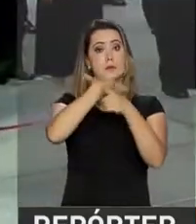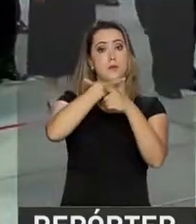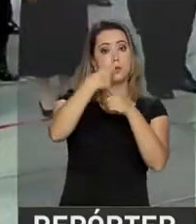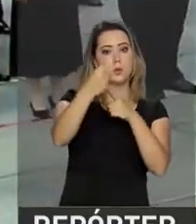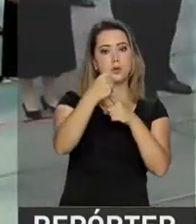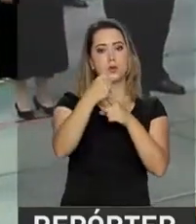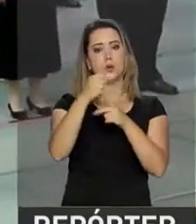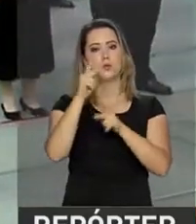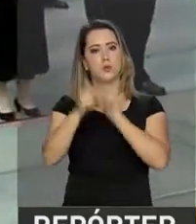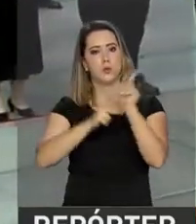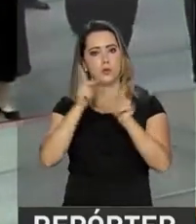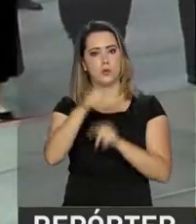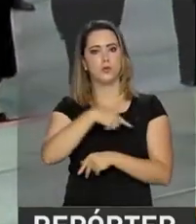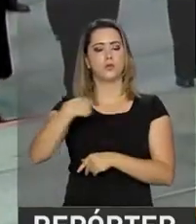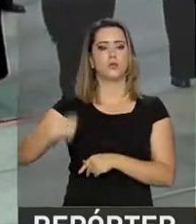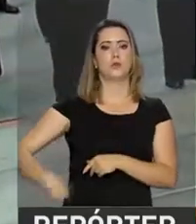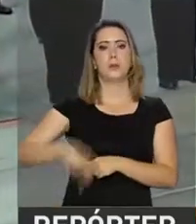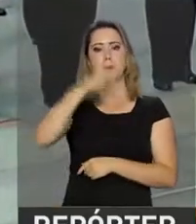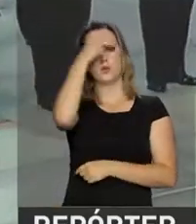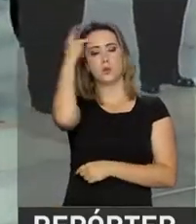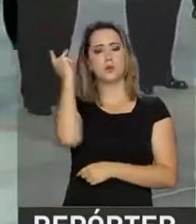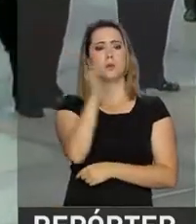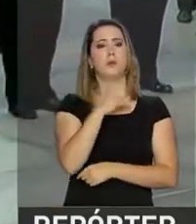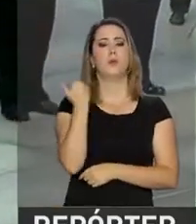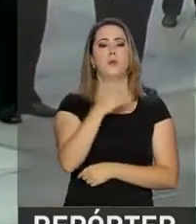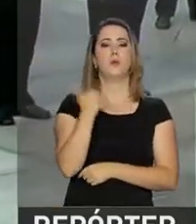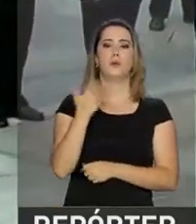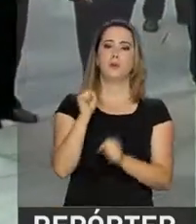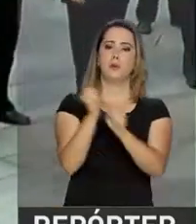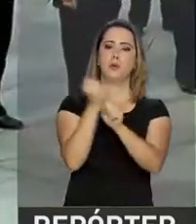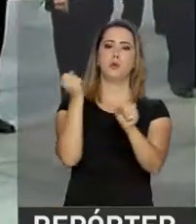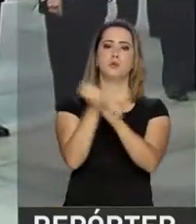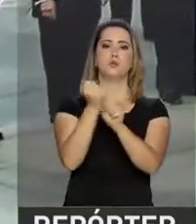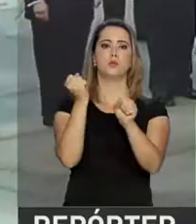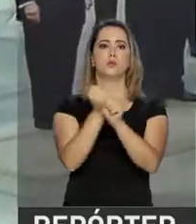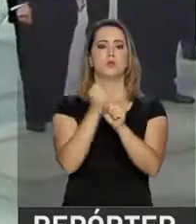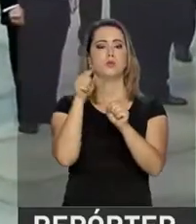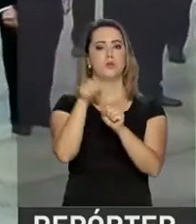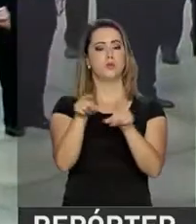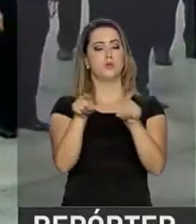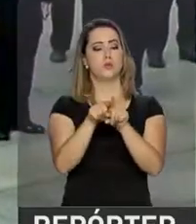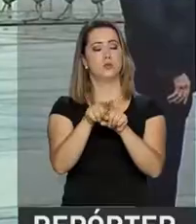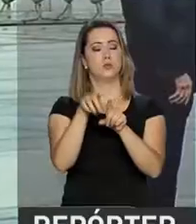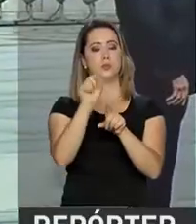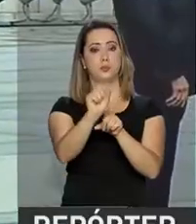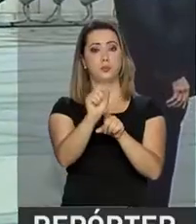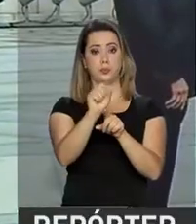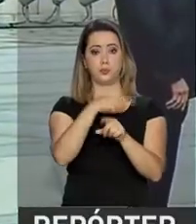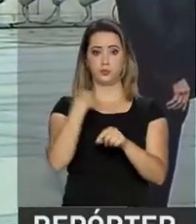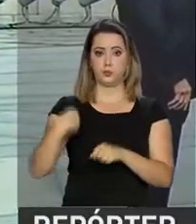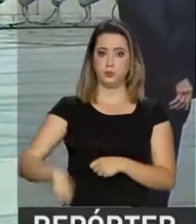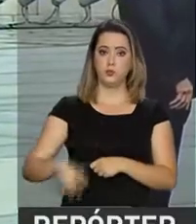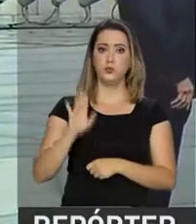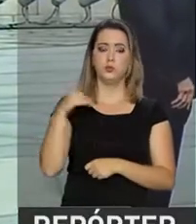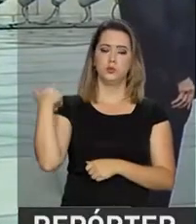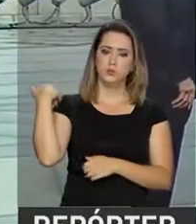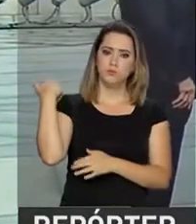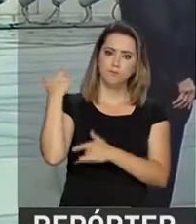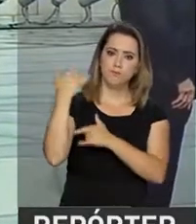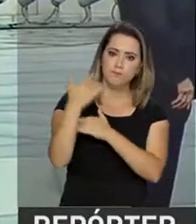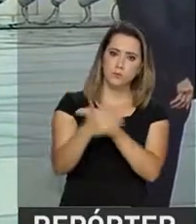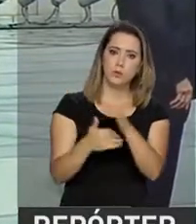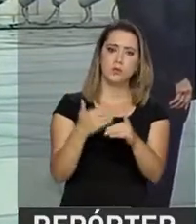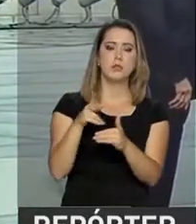monumento aos cidadãos que se sacrificaram para a construção da república popular da china uma tradição pra